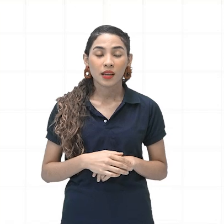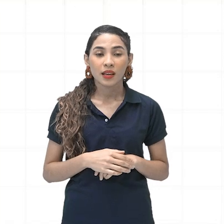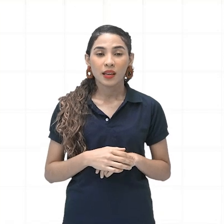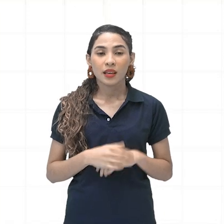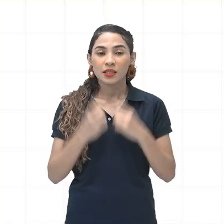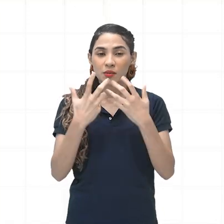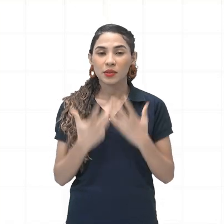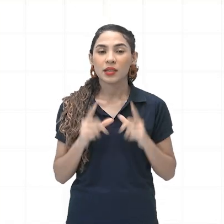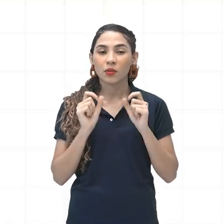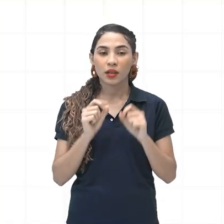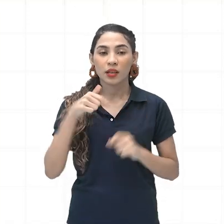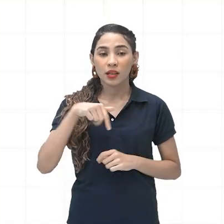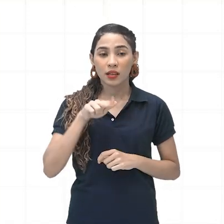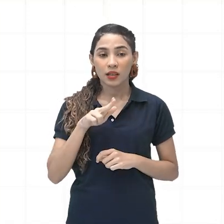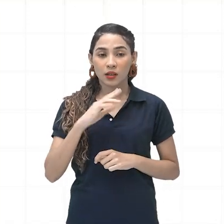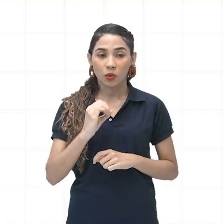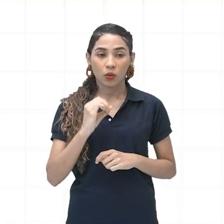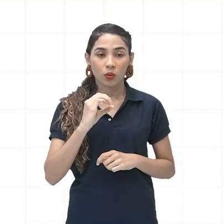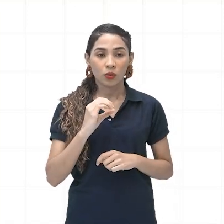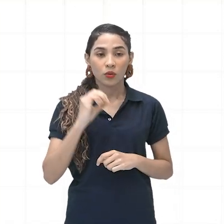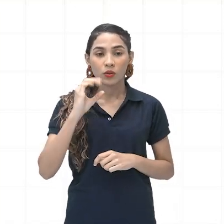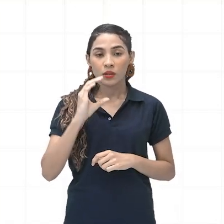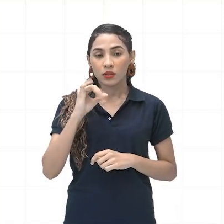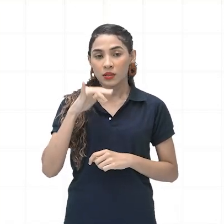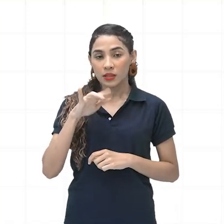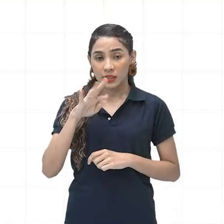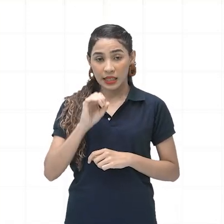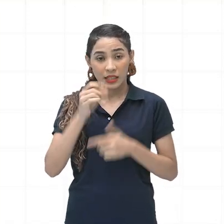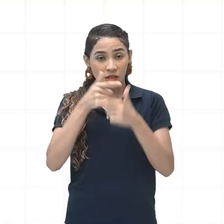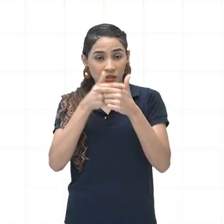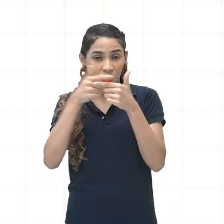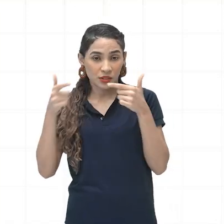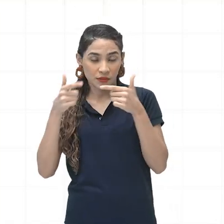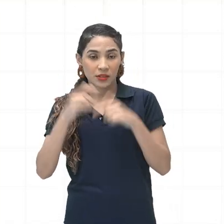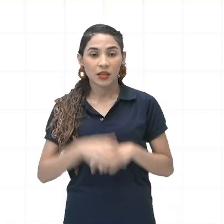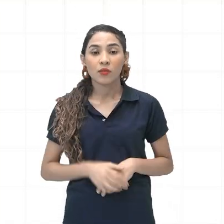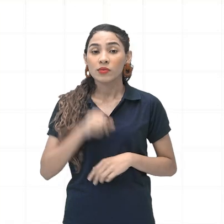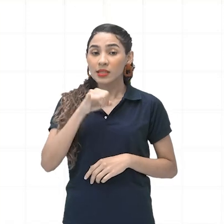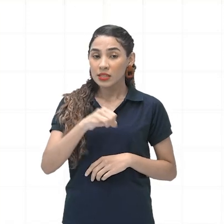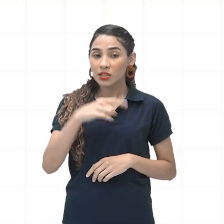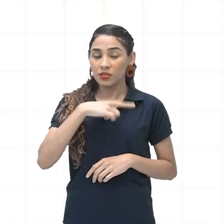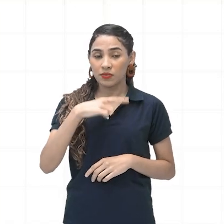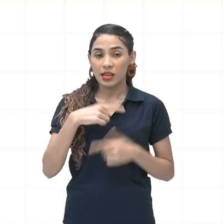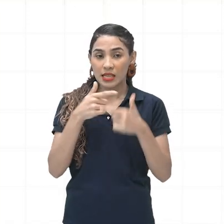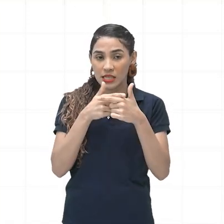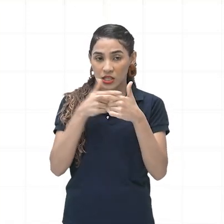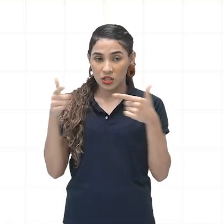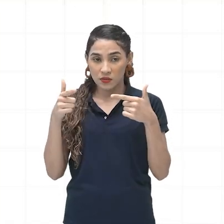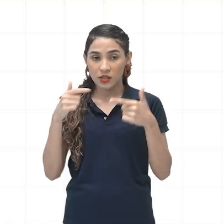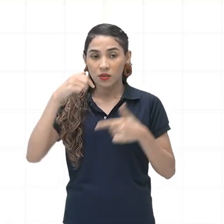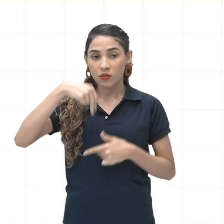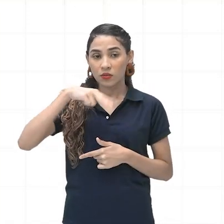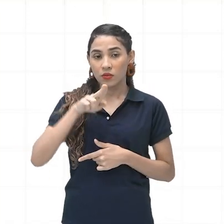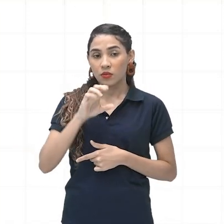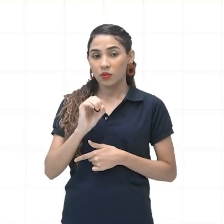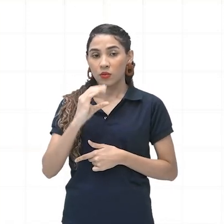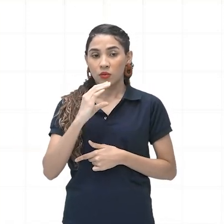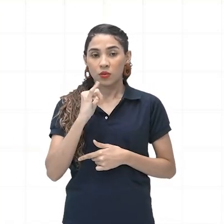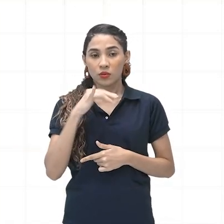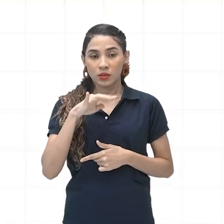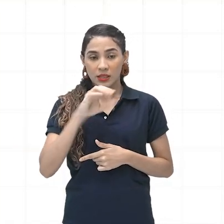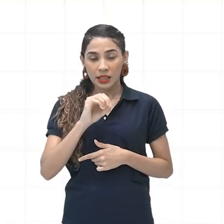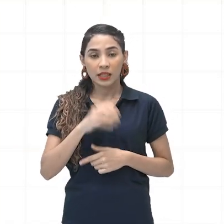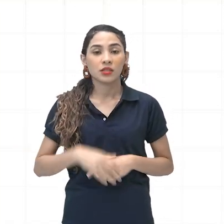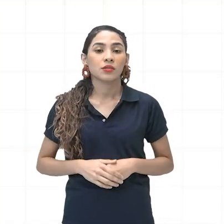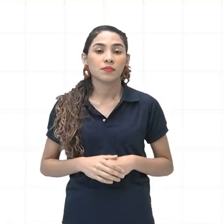de quociente, né? De divisão. Então, quando a gente tiver uma divisão, um quociente, né, de